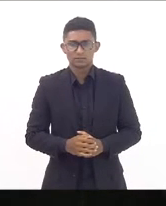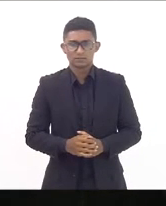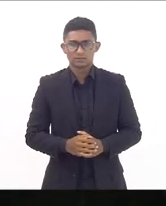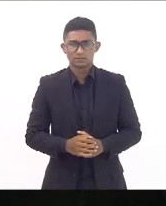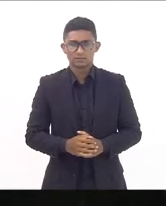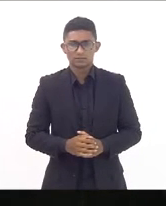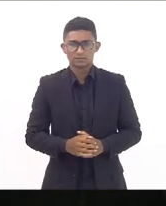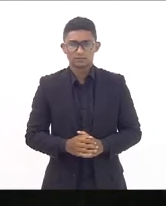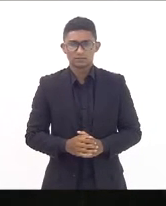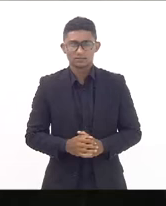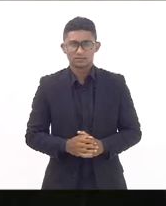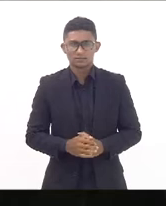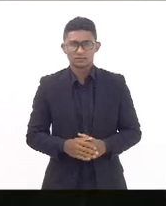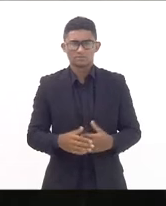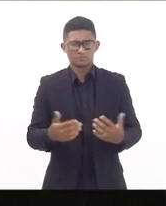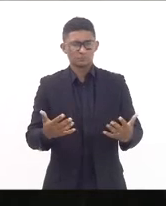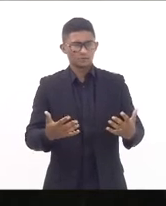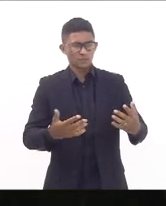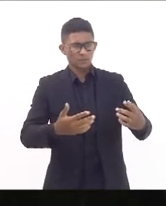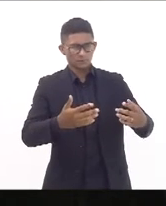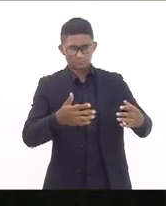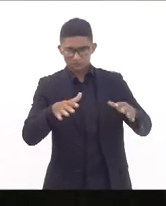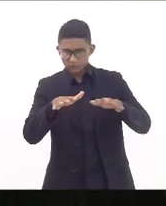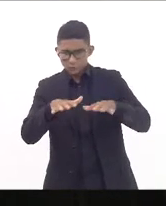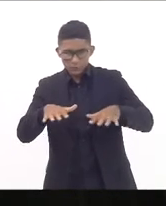que políticos